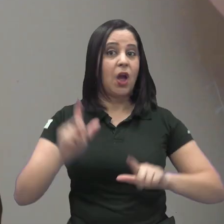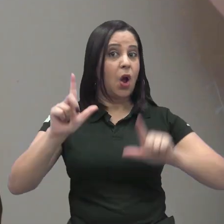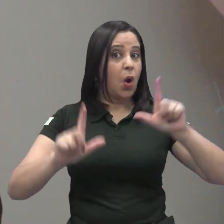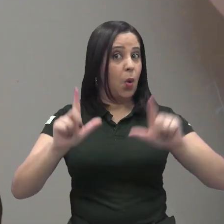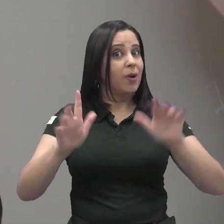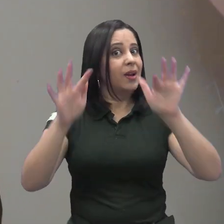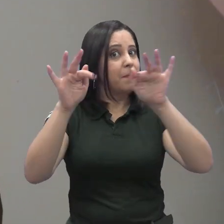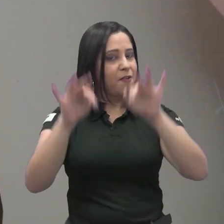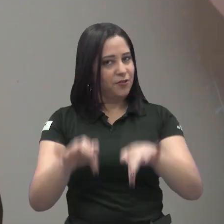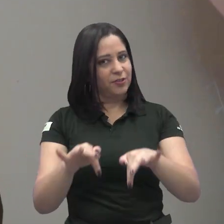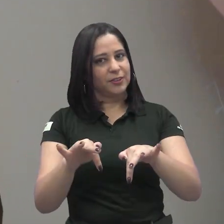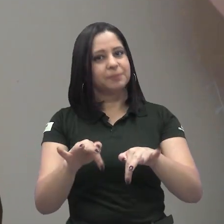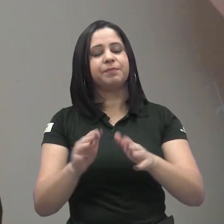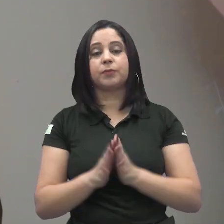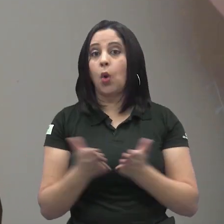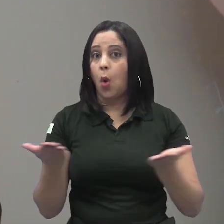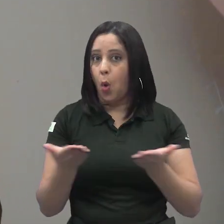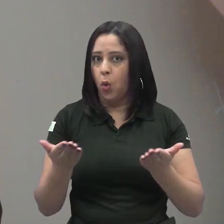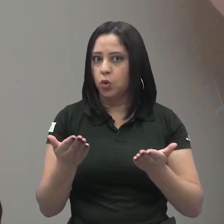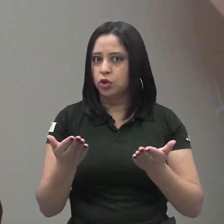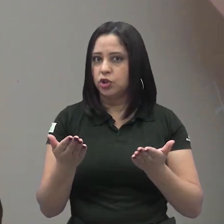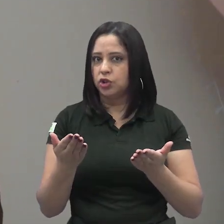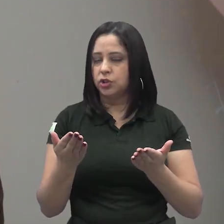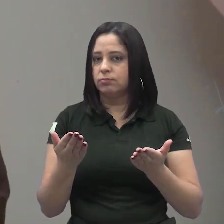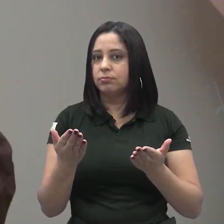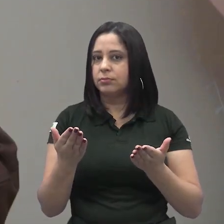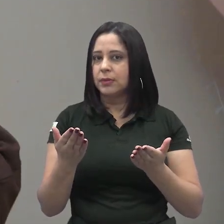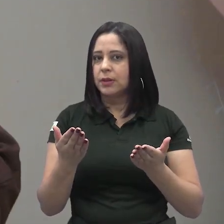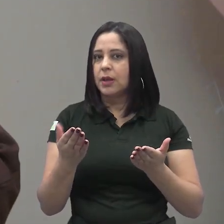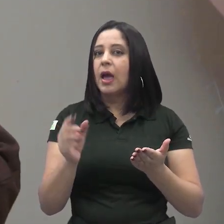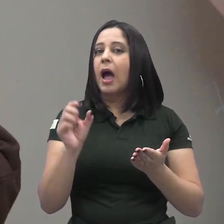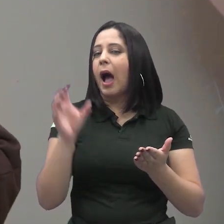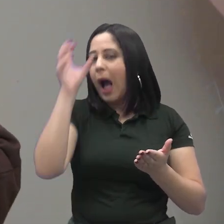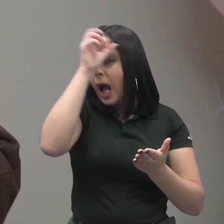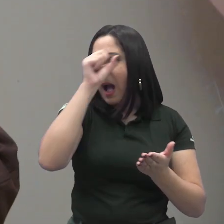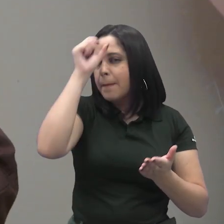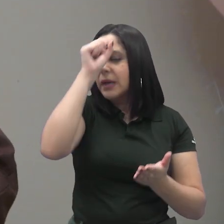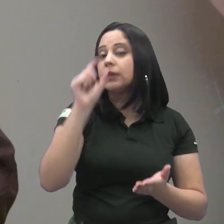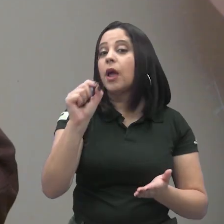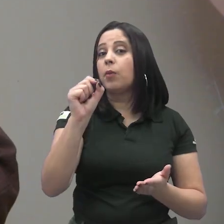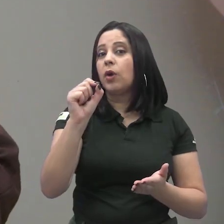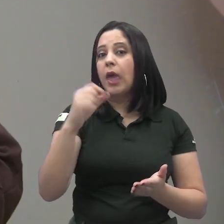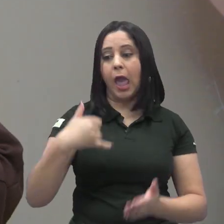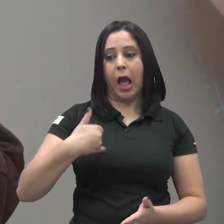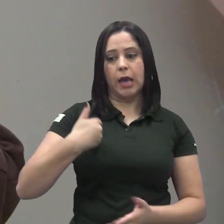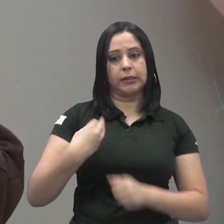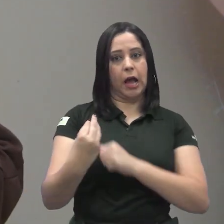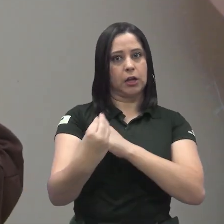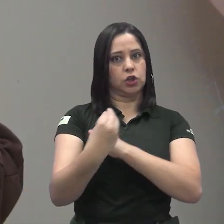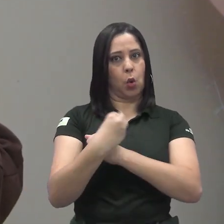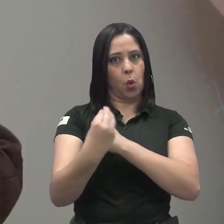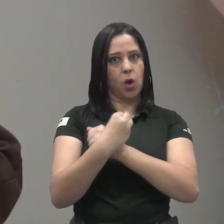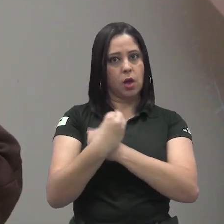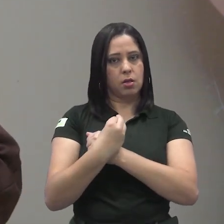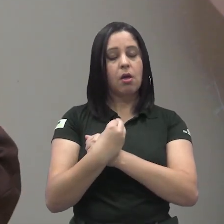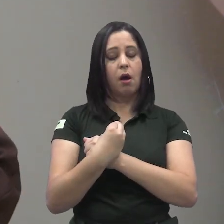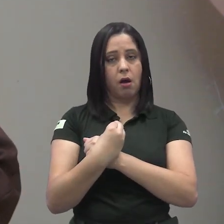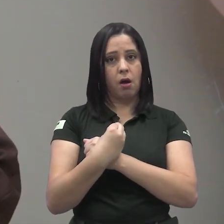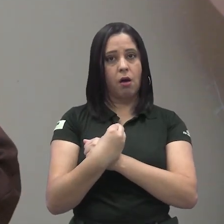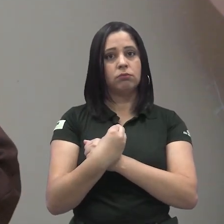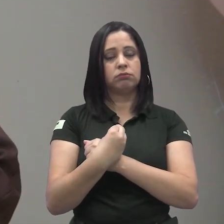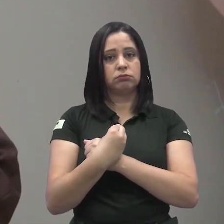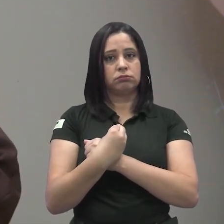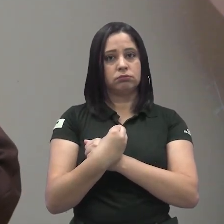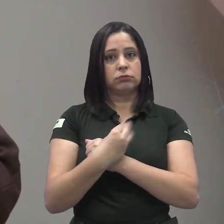ao fim de mais um De Bem com Você. Hoje a gente aprendeu que não tem idade para cuidar da saúde. A pressão alta pode até